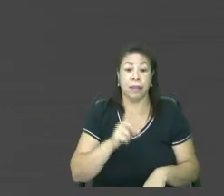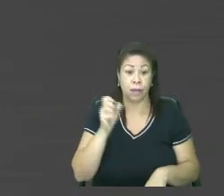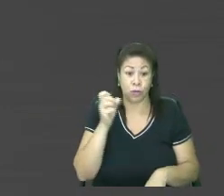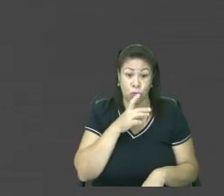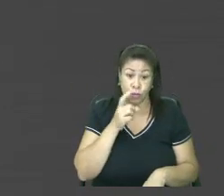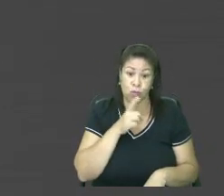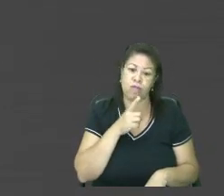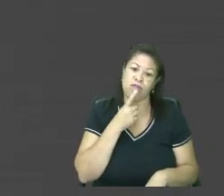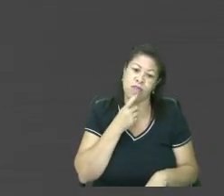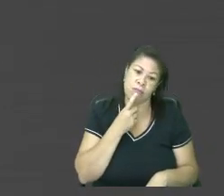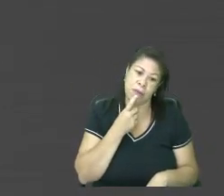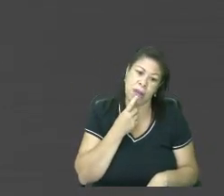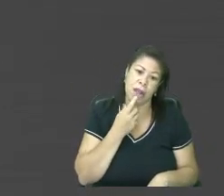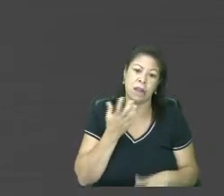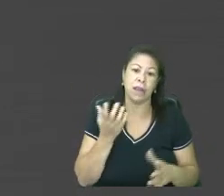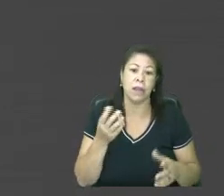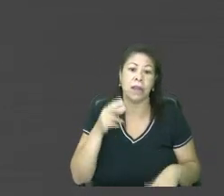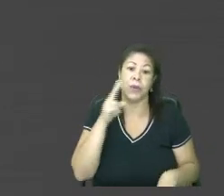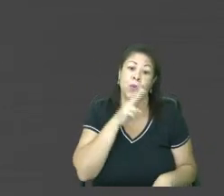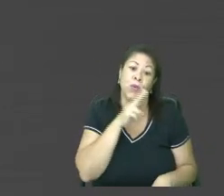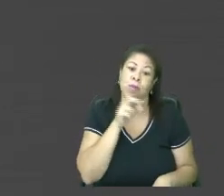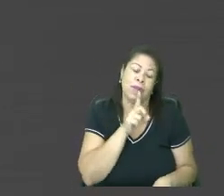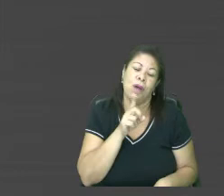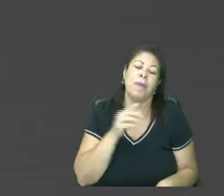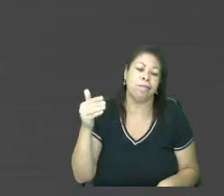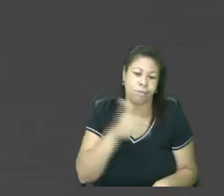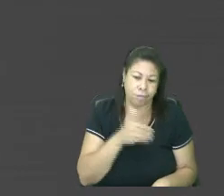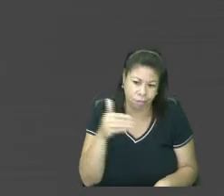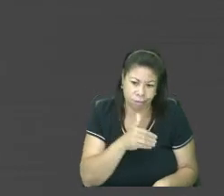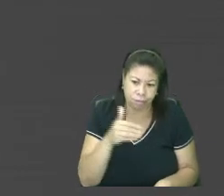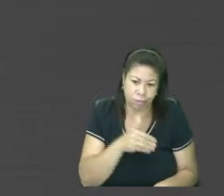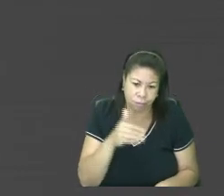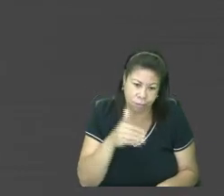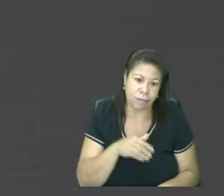tem tanta urgência. No serviço